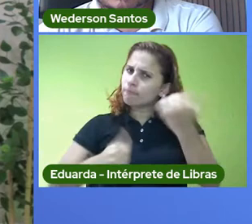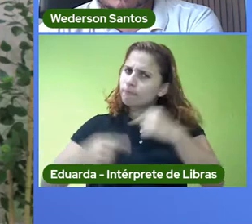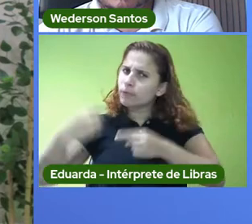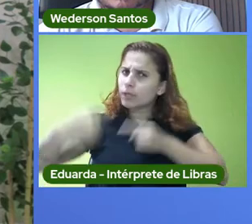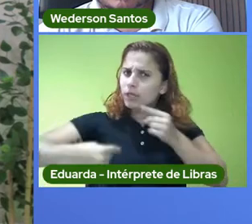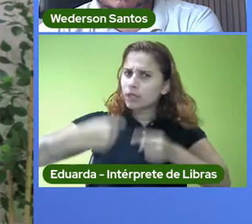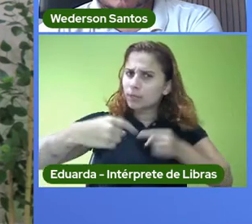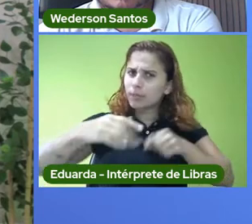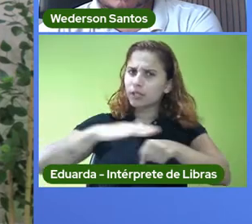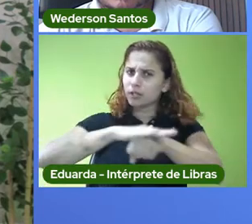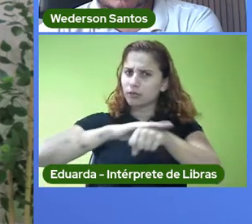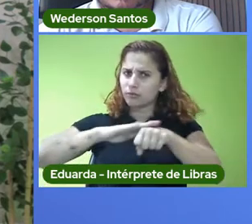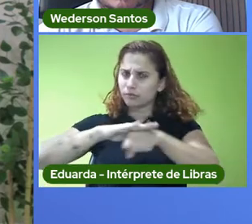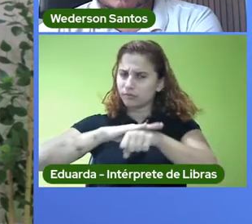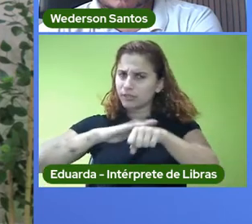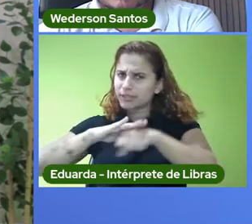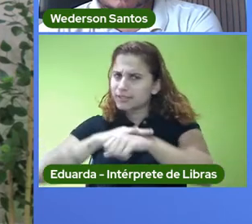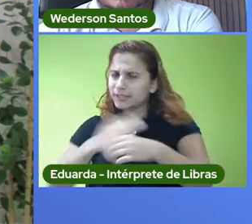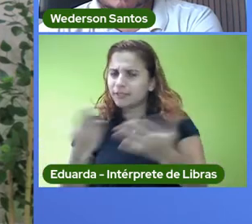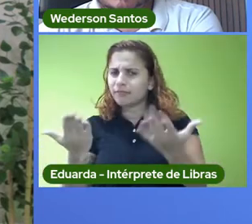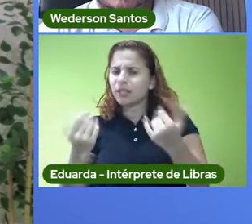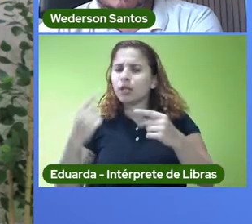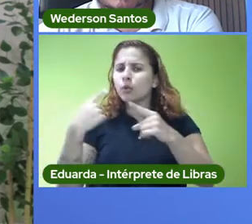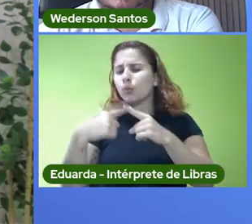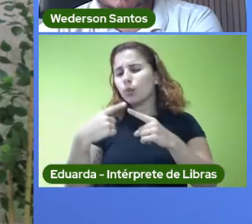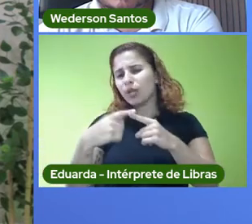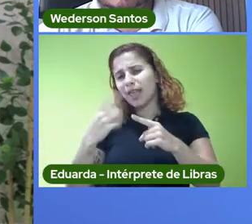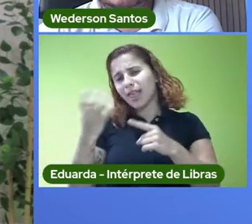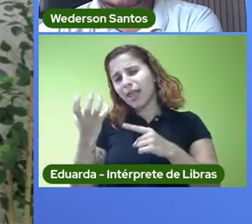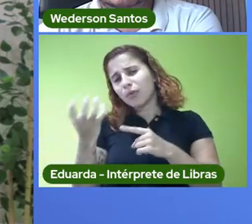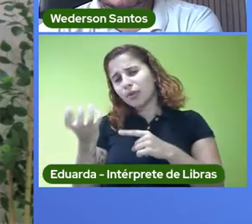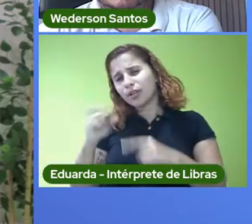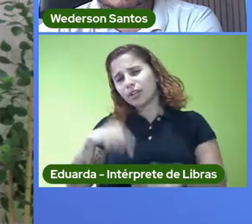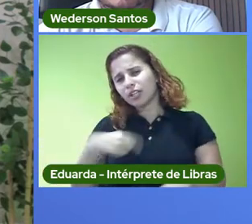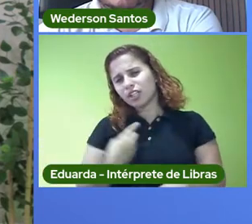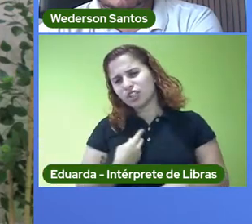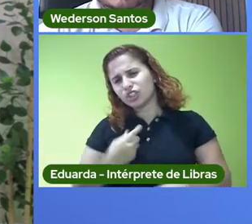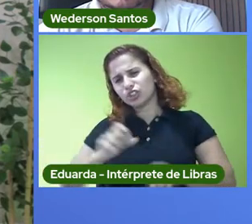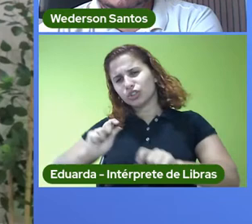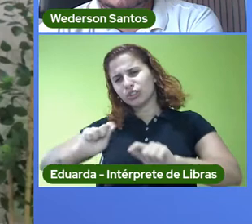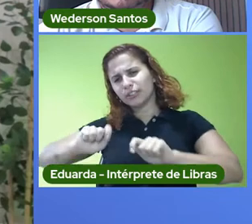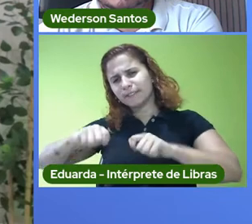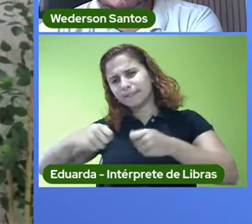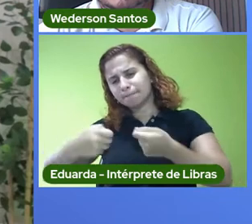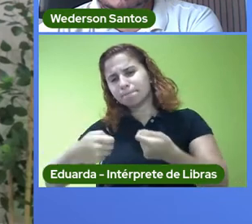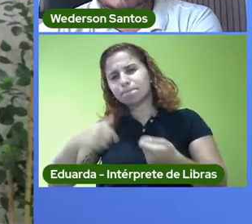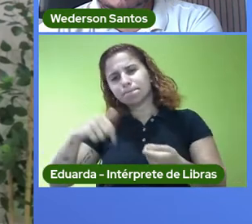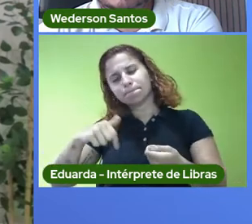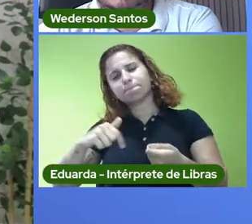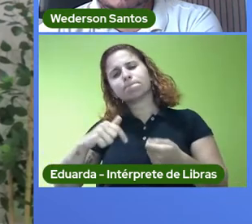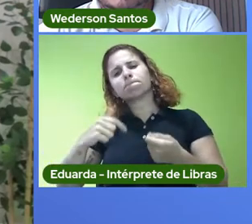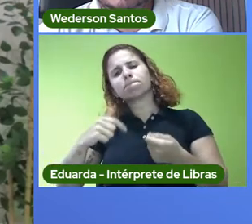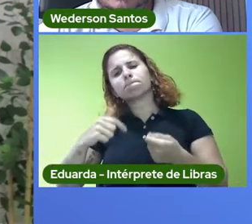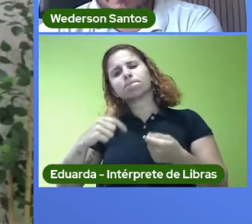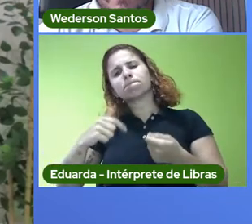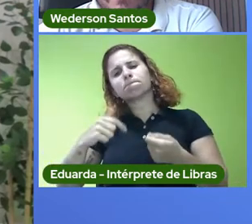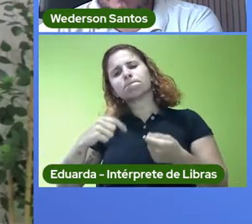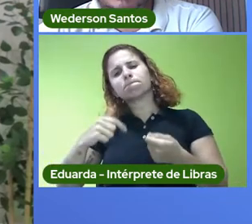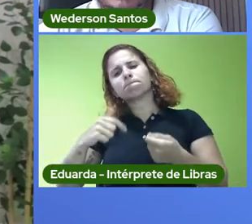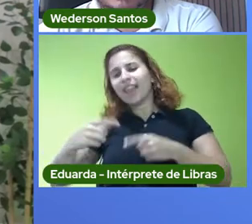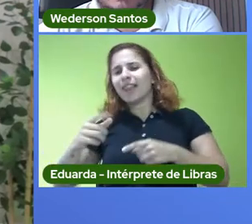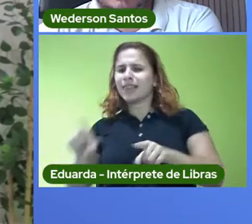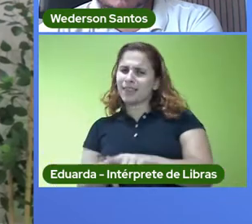tom que nós queremos, né, dar, assim, para trabalhos esse ano, para além do que a gente já faz, que é